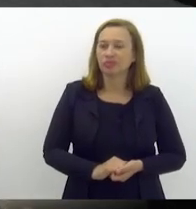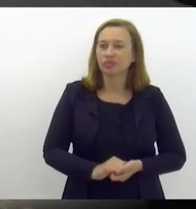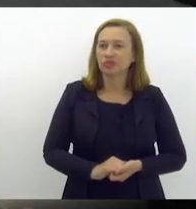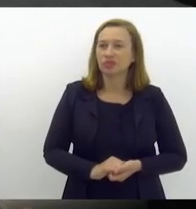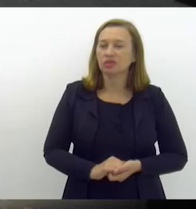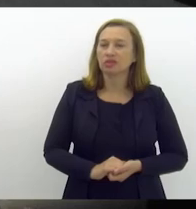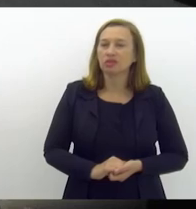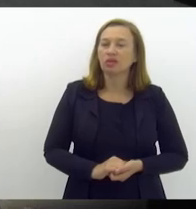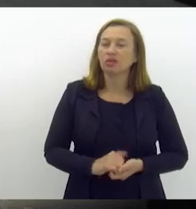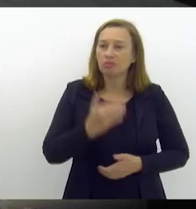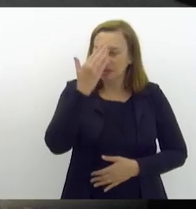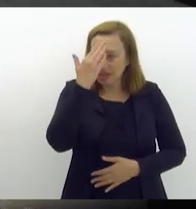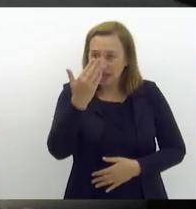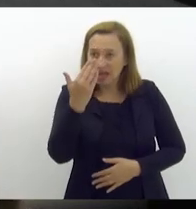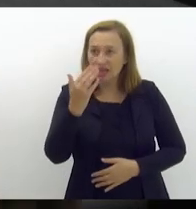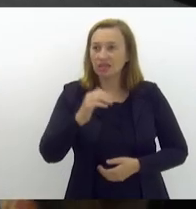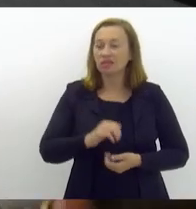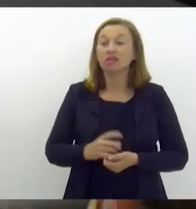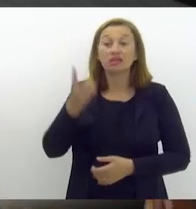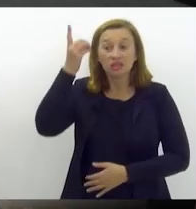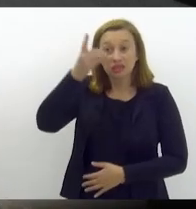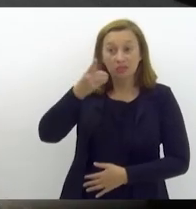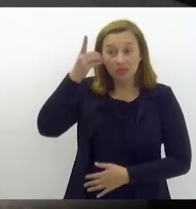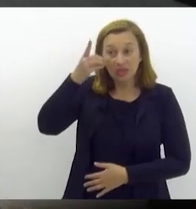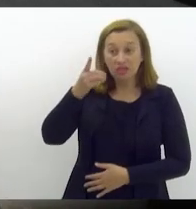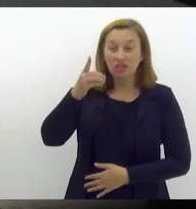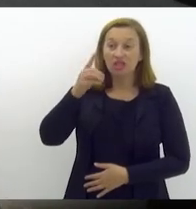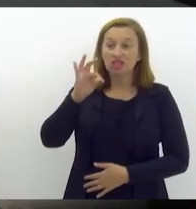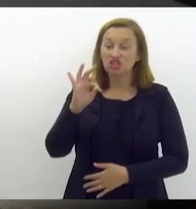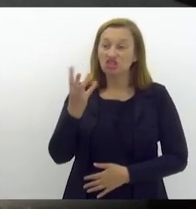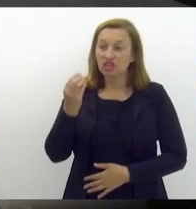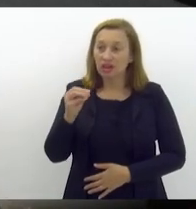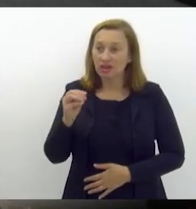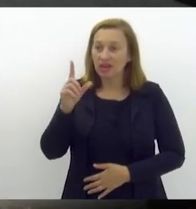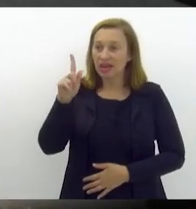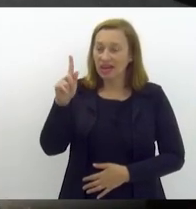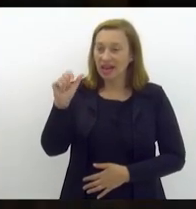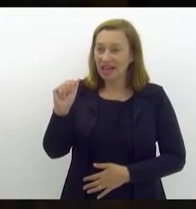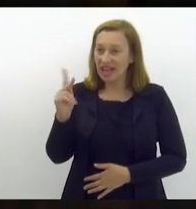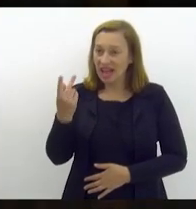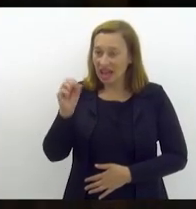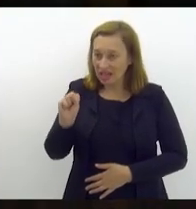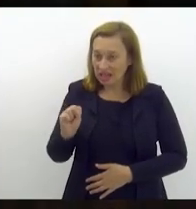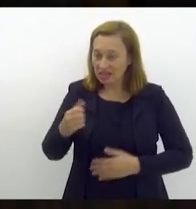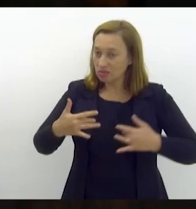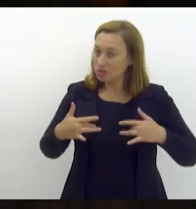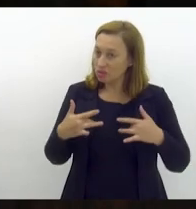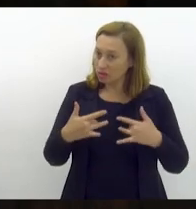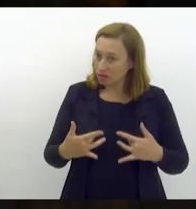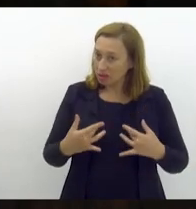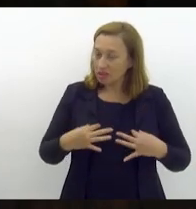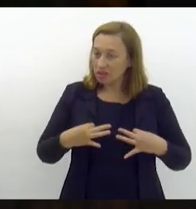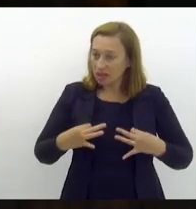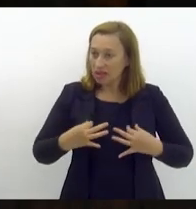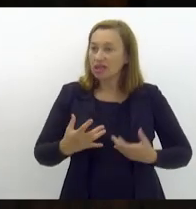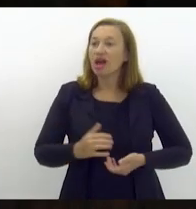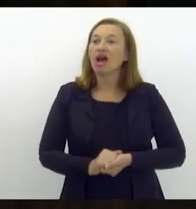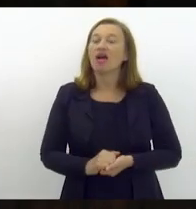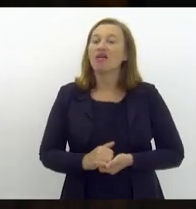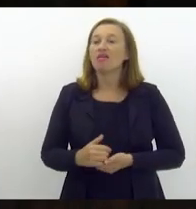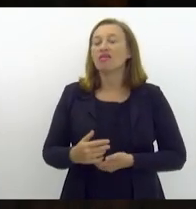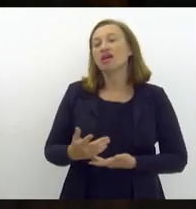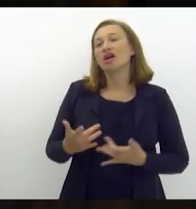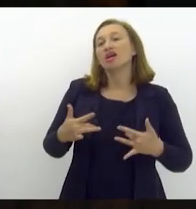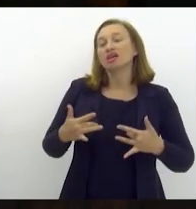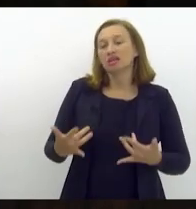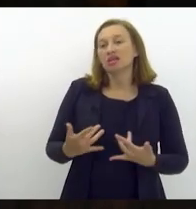Muito obrigada, excelentíssimo deputado Thiago Gagliasso, e fica aí a nossa solidariedade à família, sem dúvida